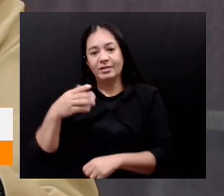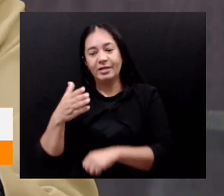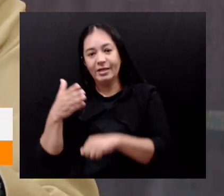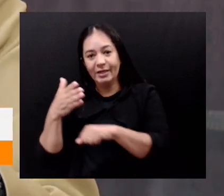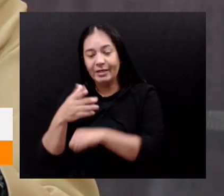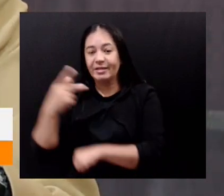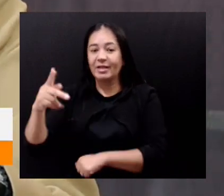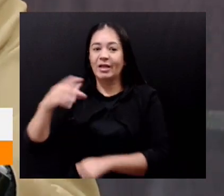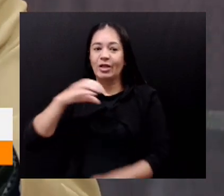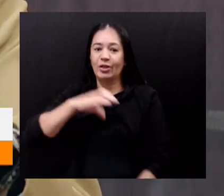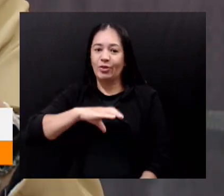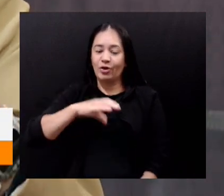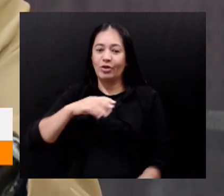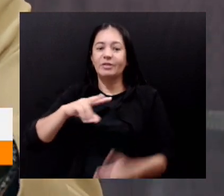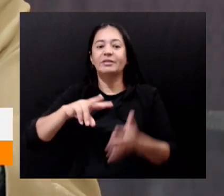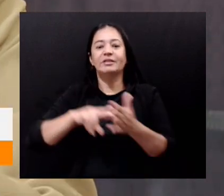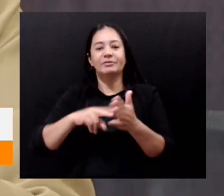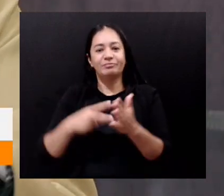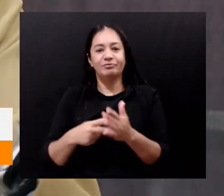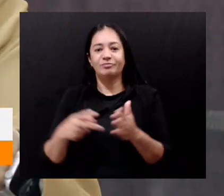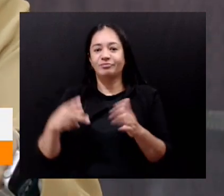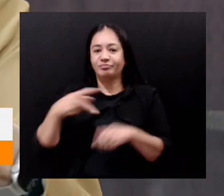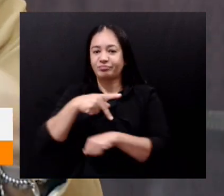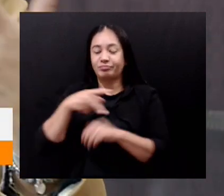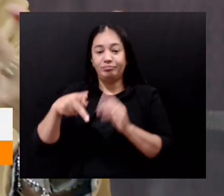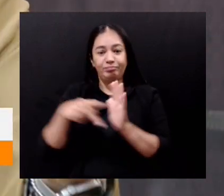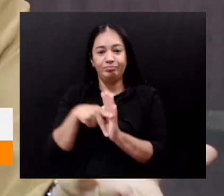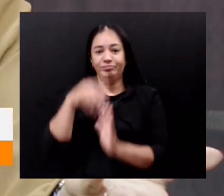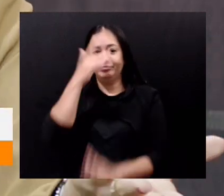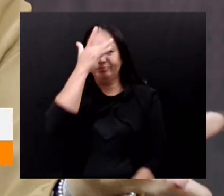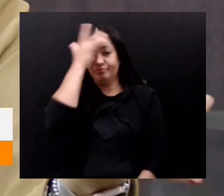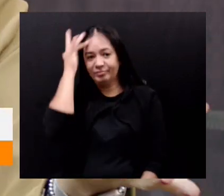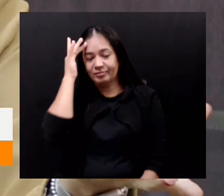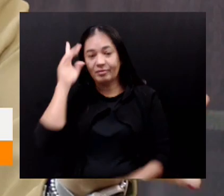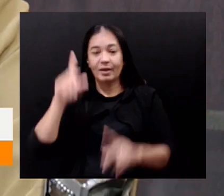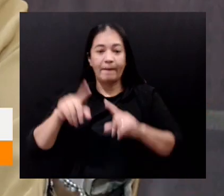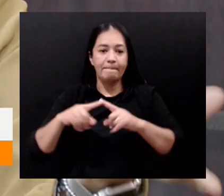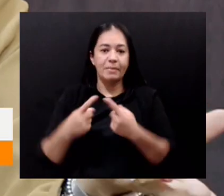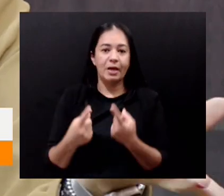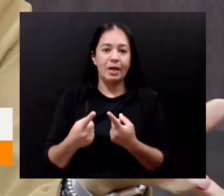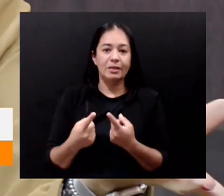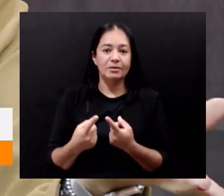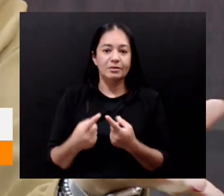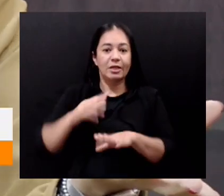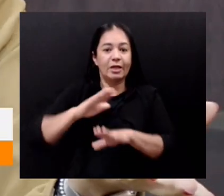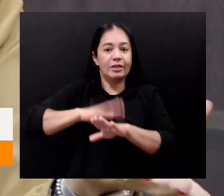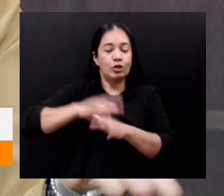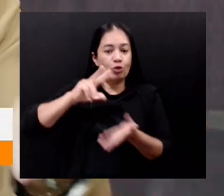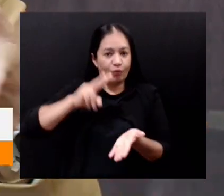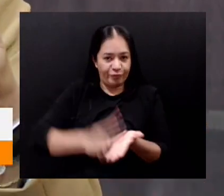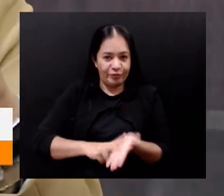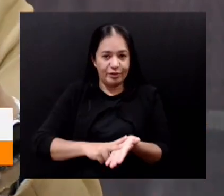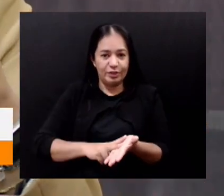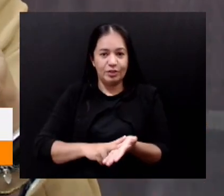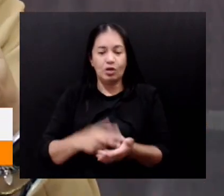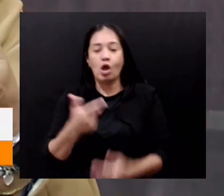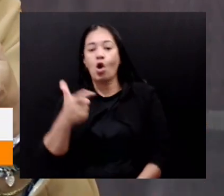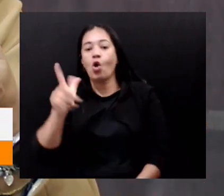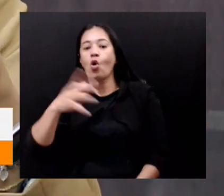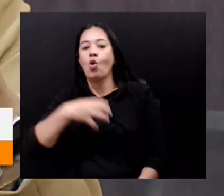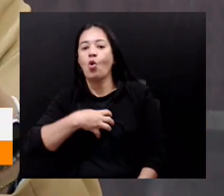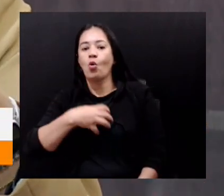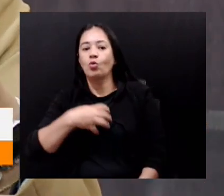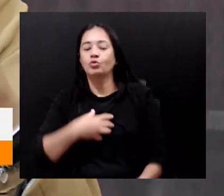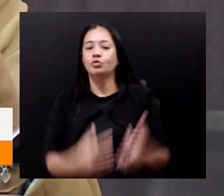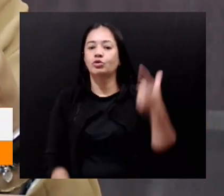da pessoa, não é? No que diz respeito a visto, outra forma também de conseguir posteriormente a nacionalidade, 5